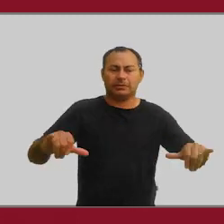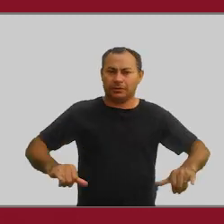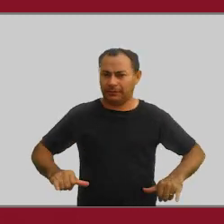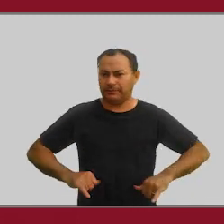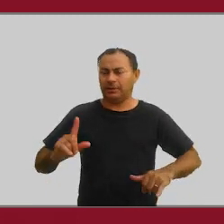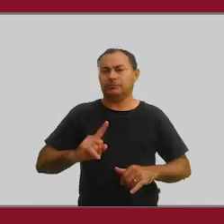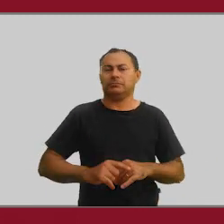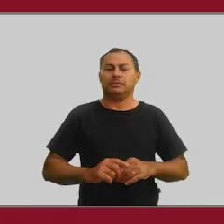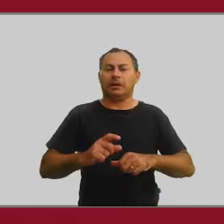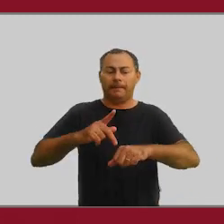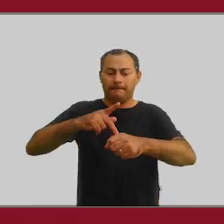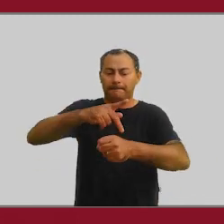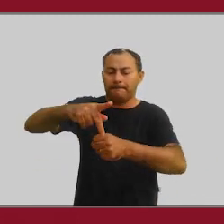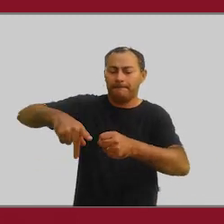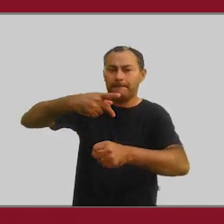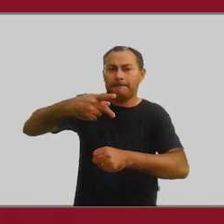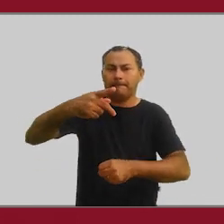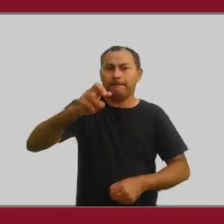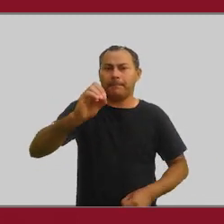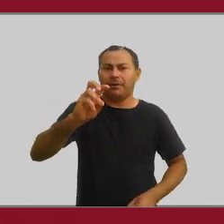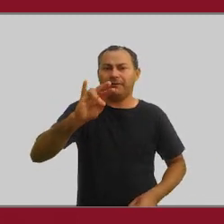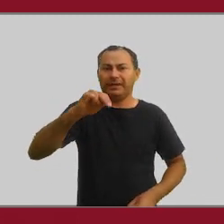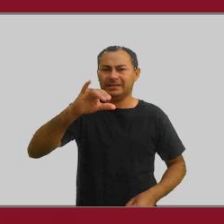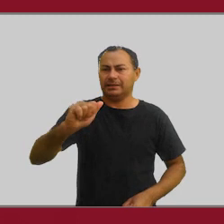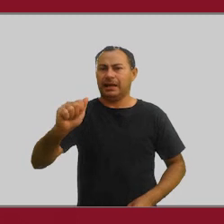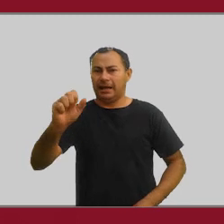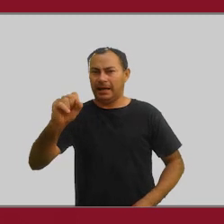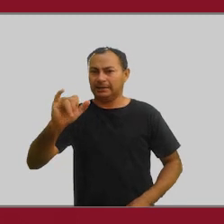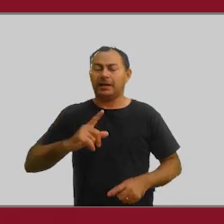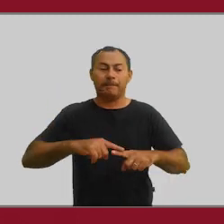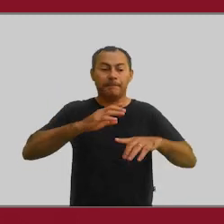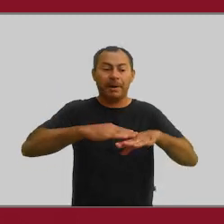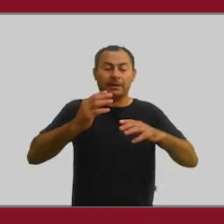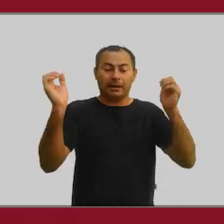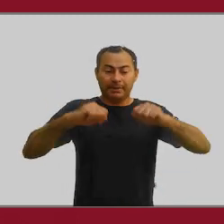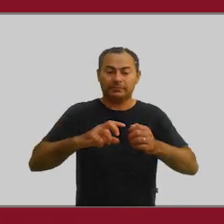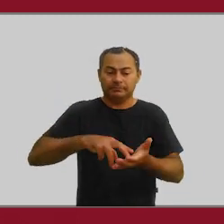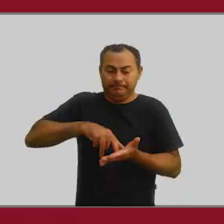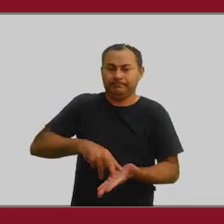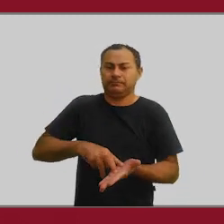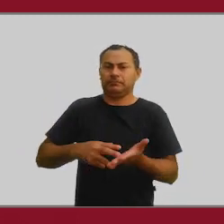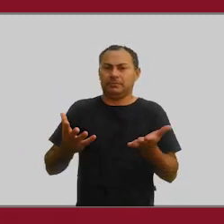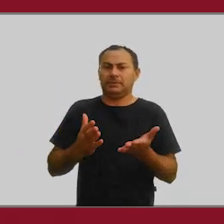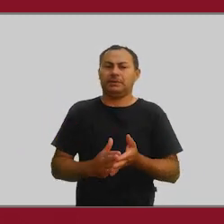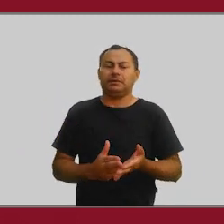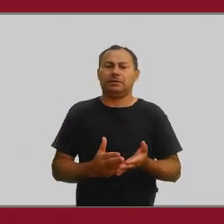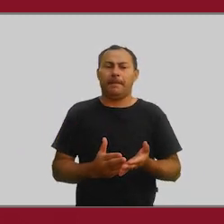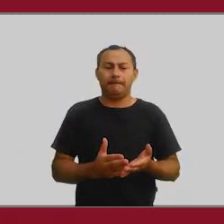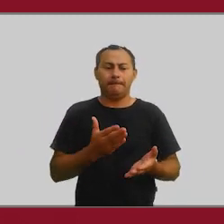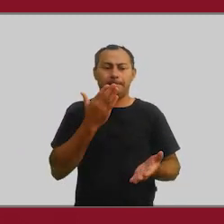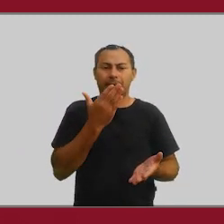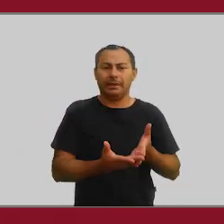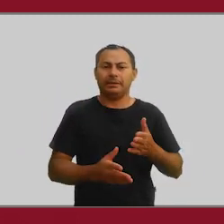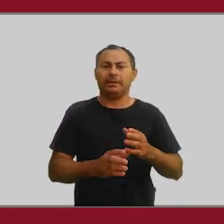que sofremos na província da Ásia, as quais foram muito além da nossa capacidade de suportar, ao ponto de